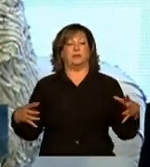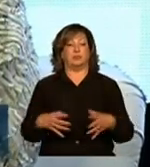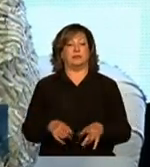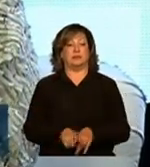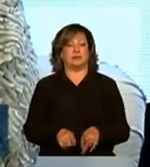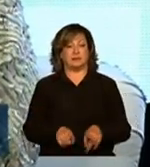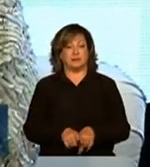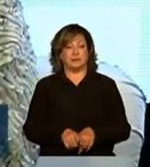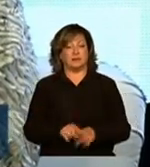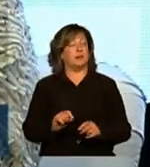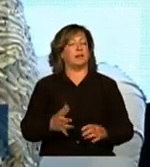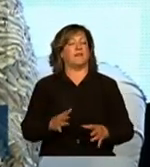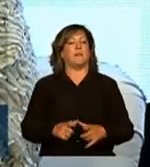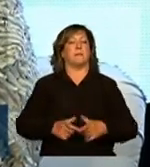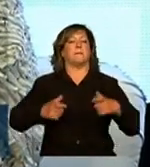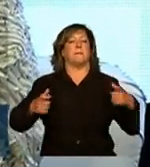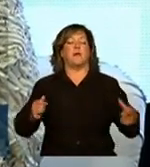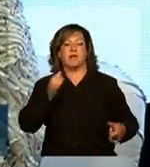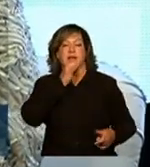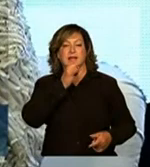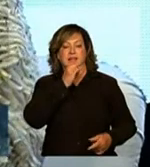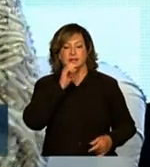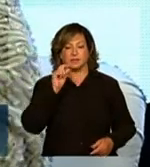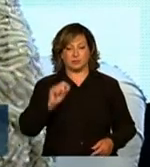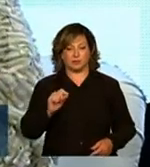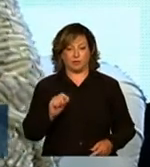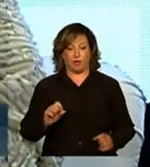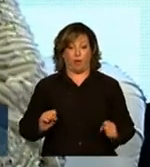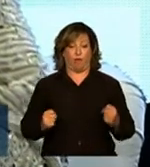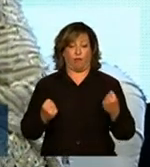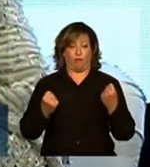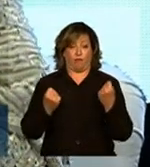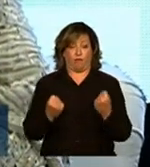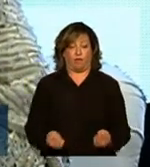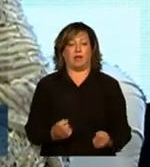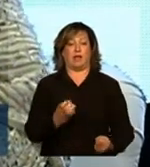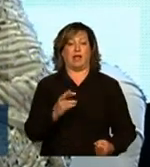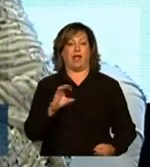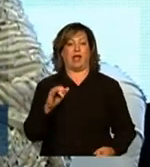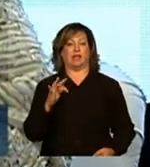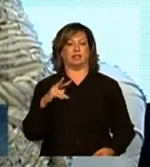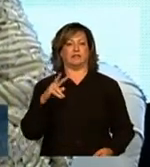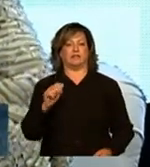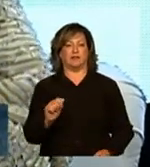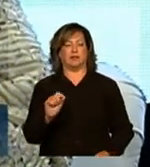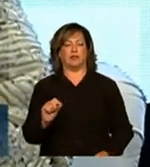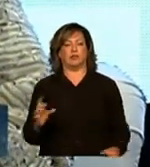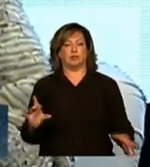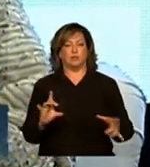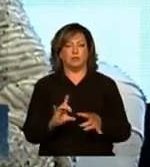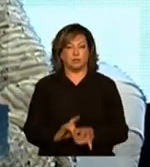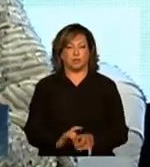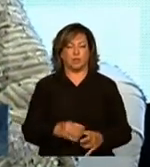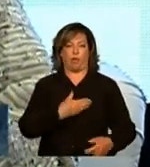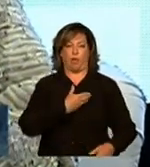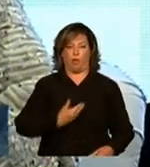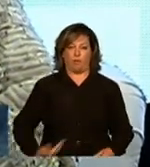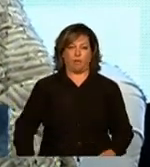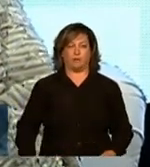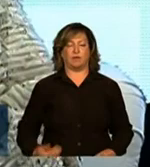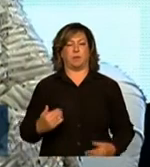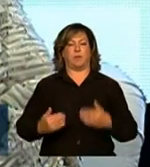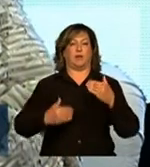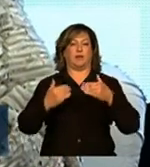o maior exemplo da força criativa que a junção de um governo